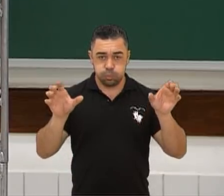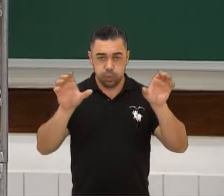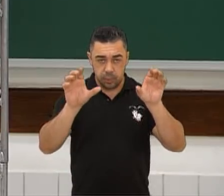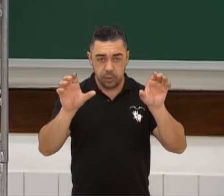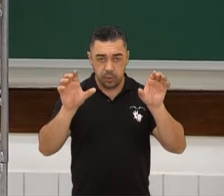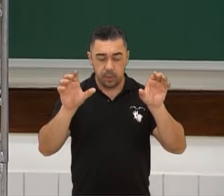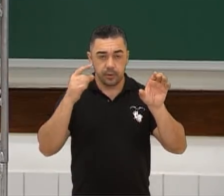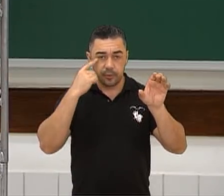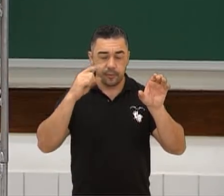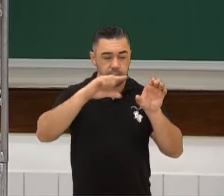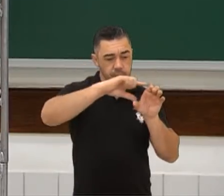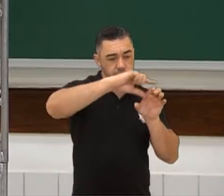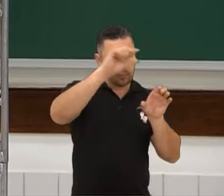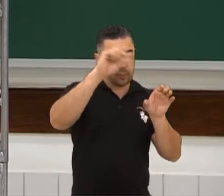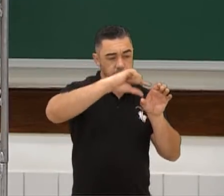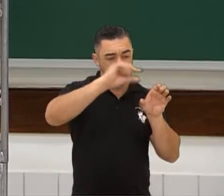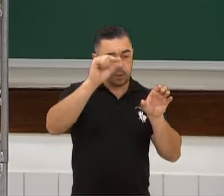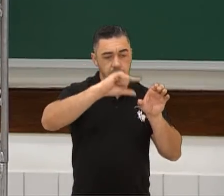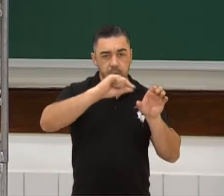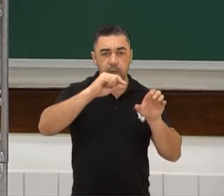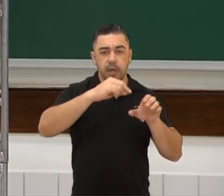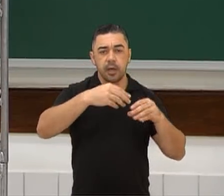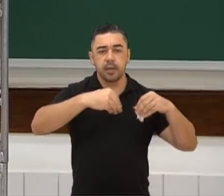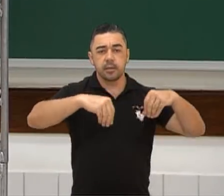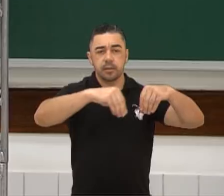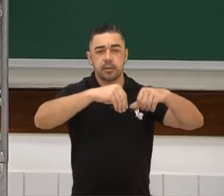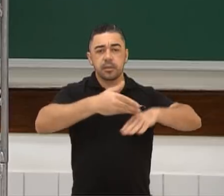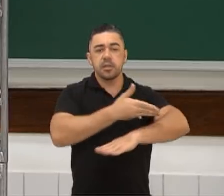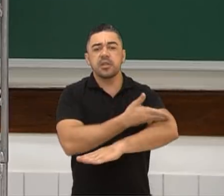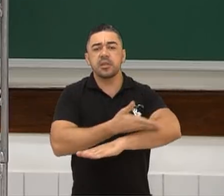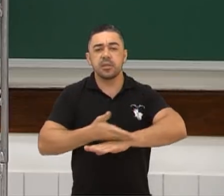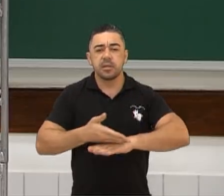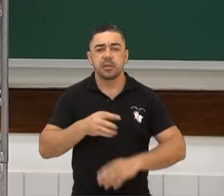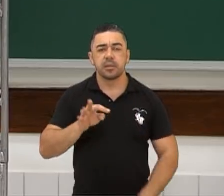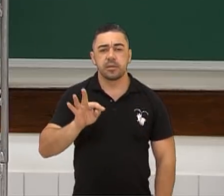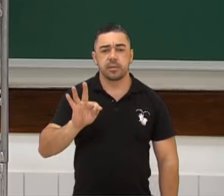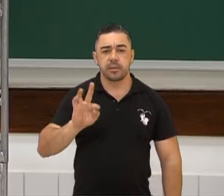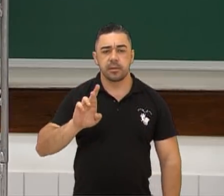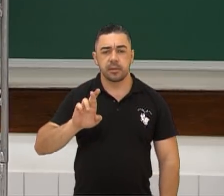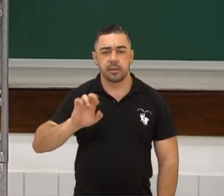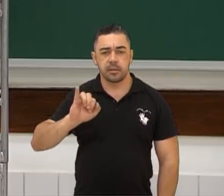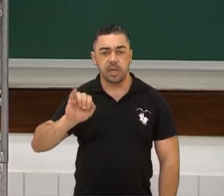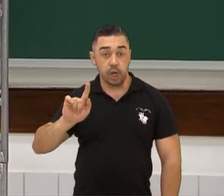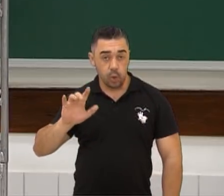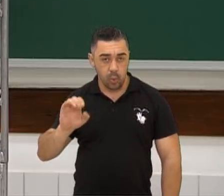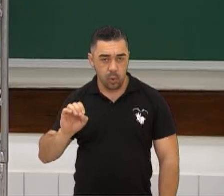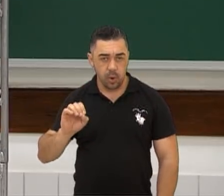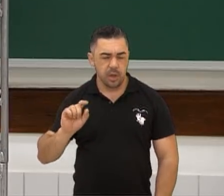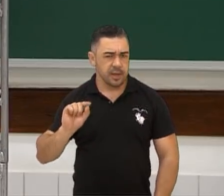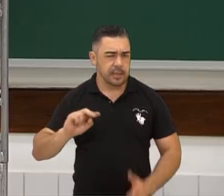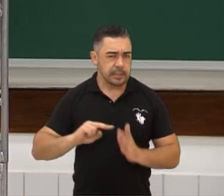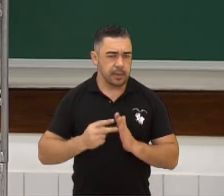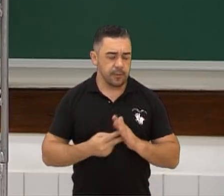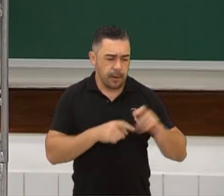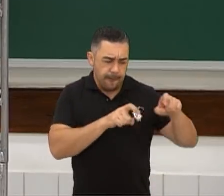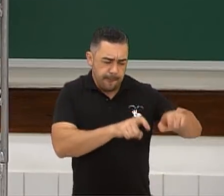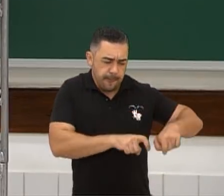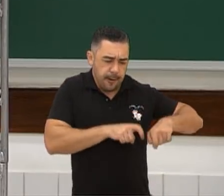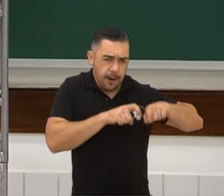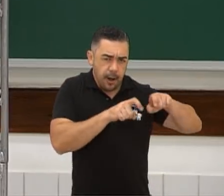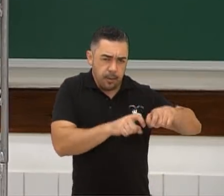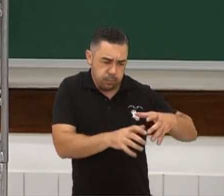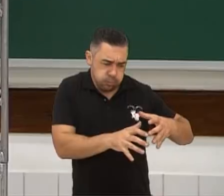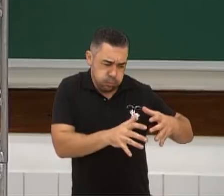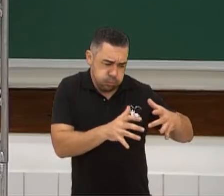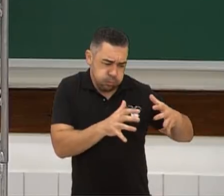ali trigo. O sinal da prosperidade, o sinal dessa riqueza, dessa União Soviética próspera, que estava